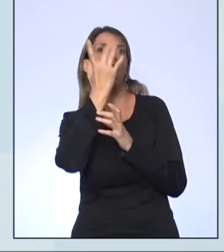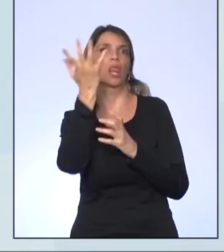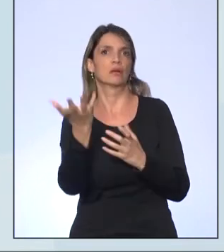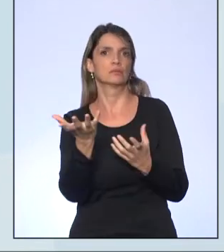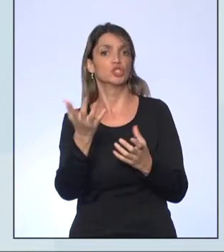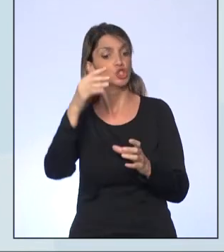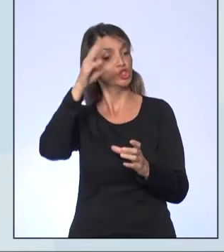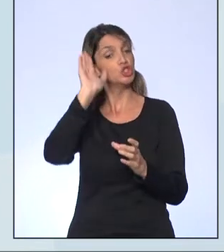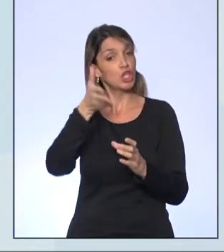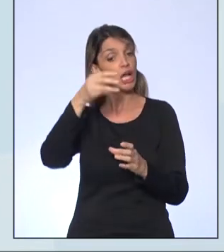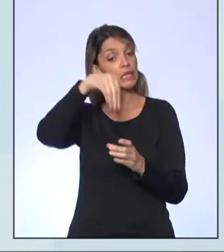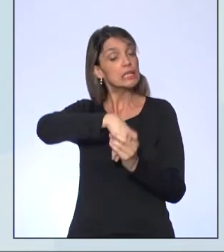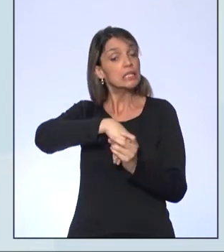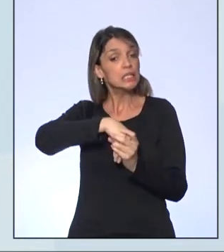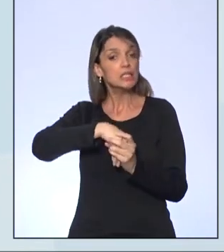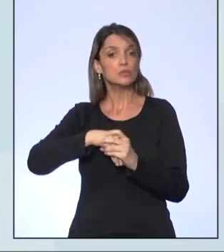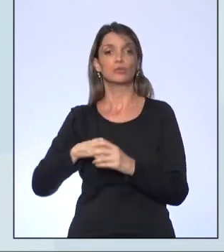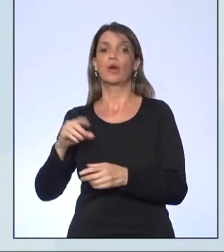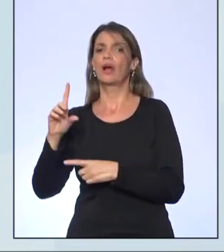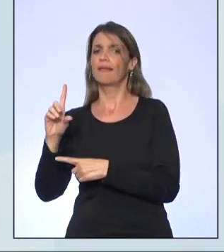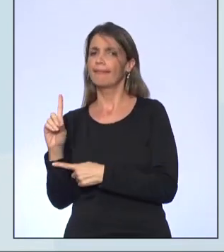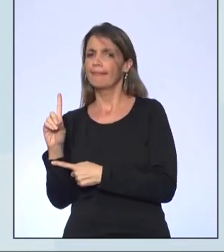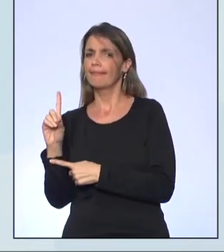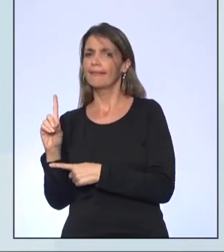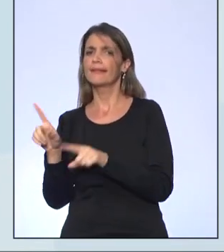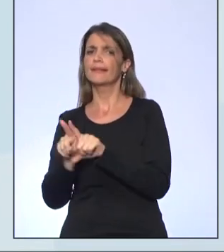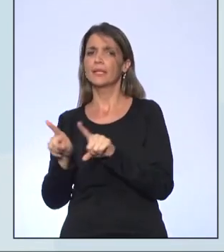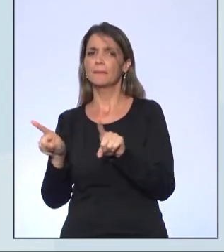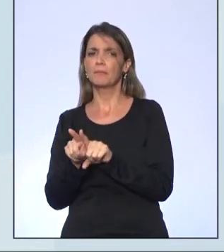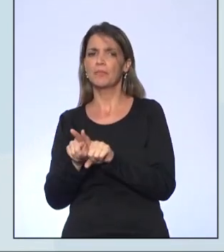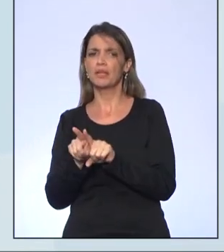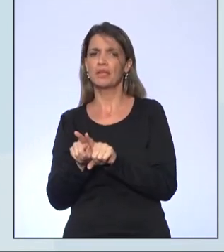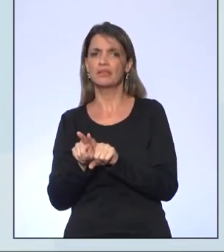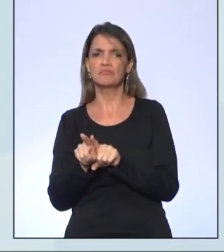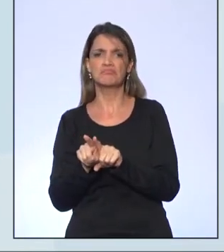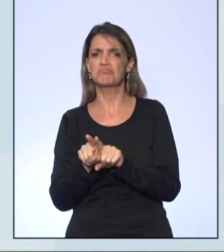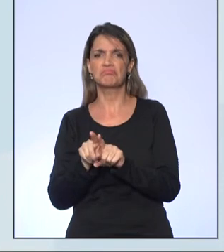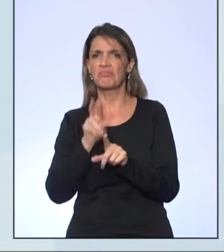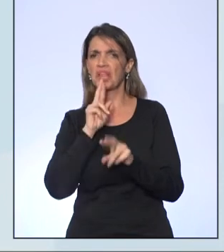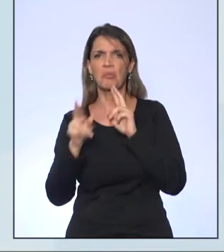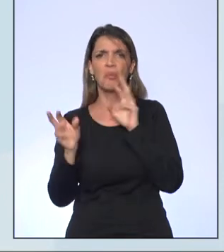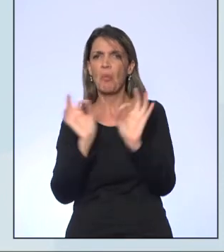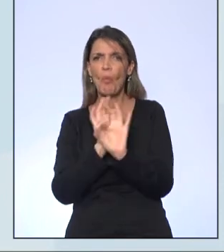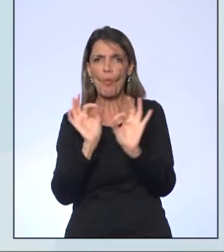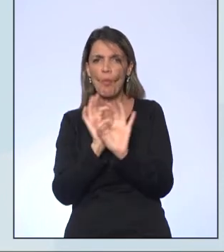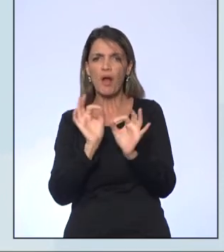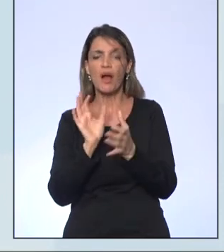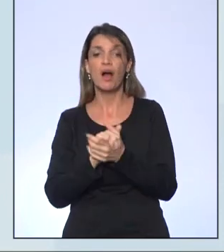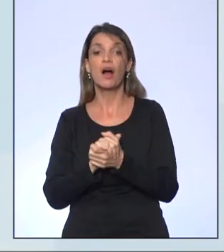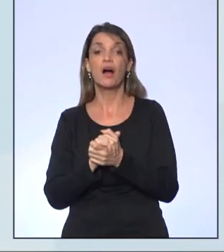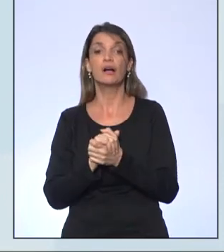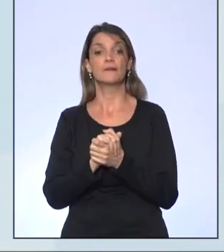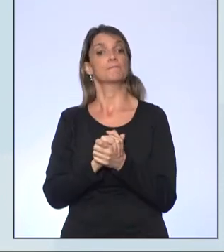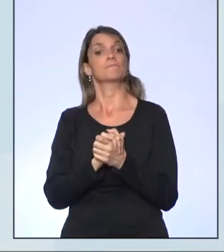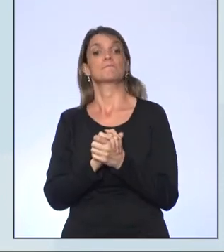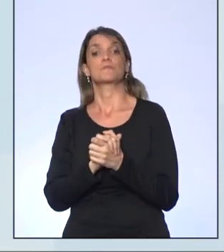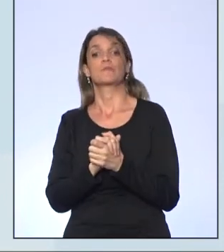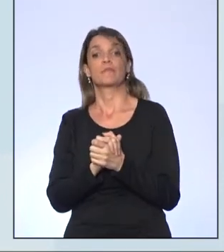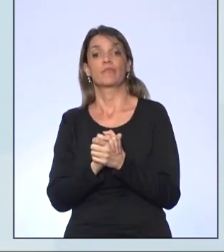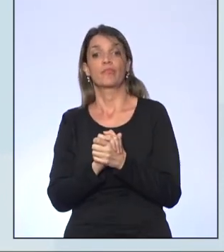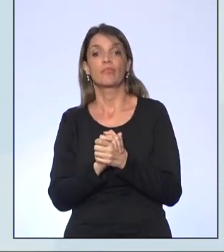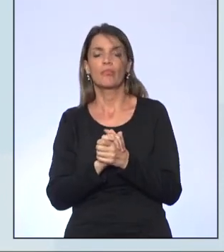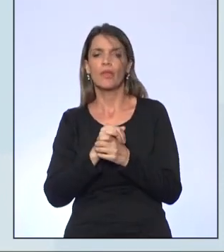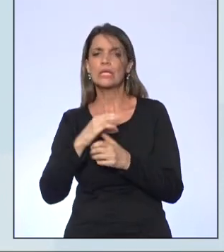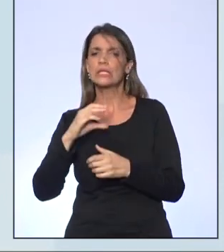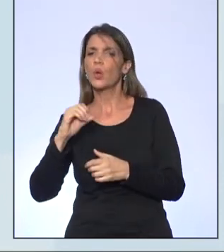lá, certo? Na D, que também teve nenhuma resposta D, né? Elevação da concentração